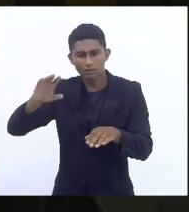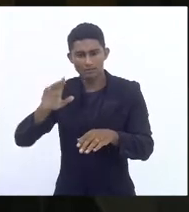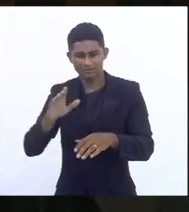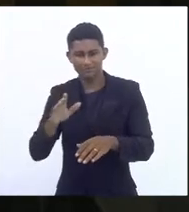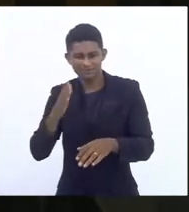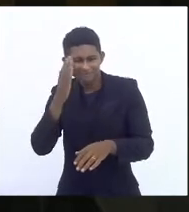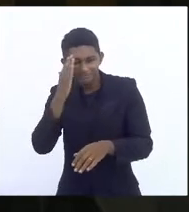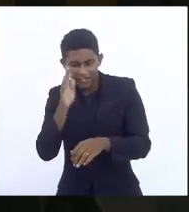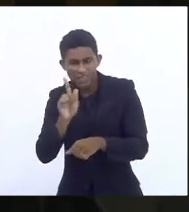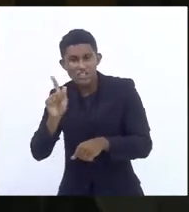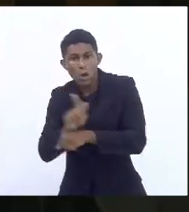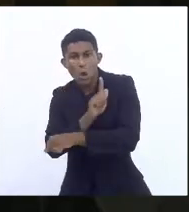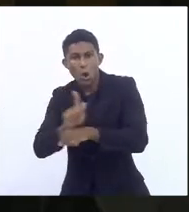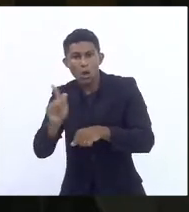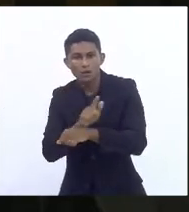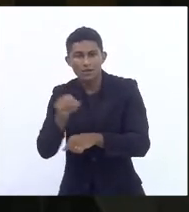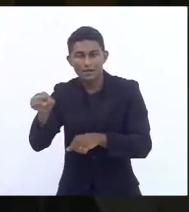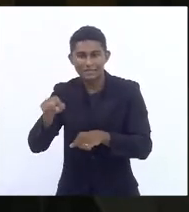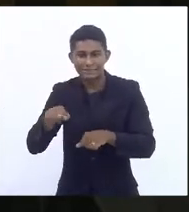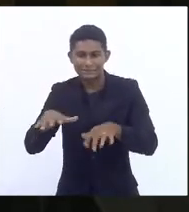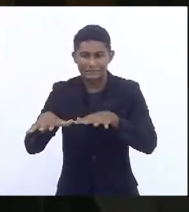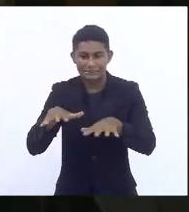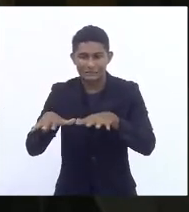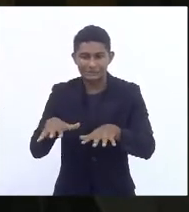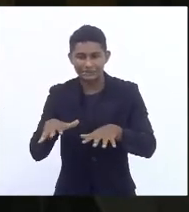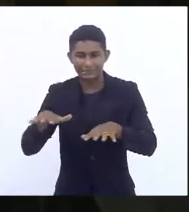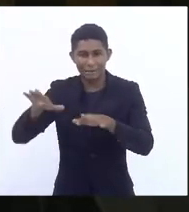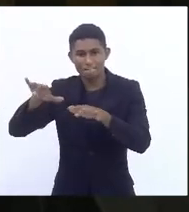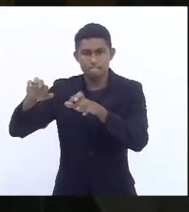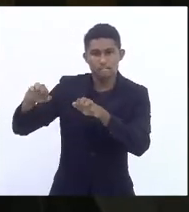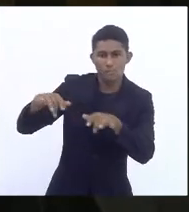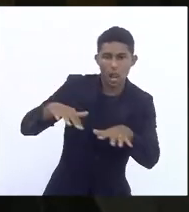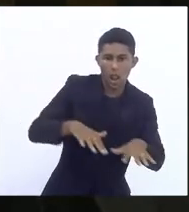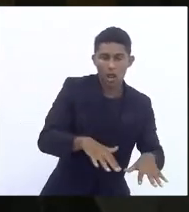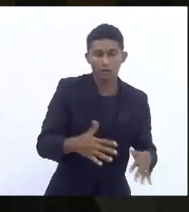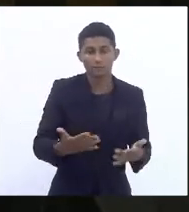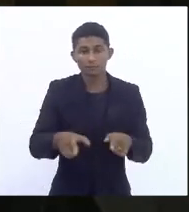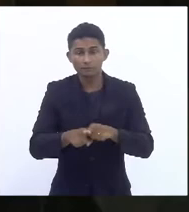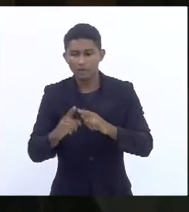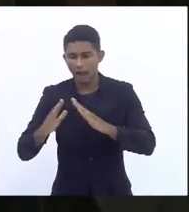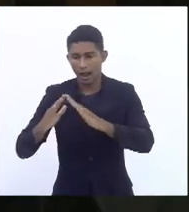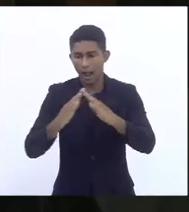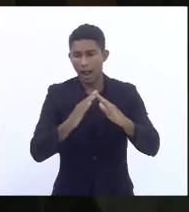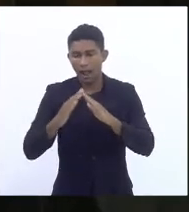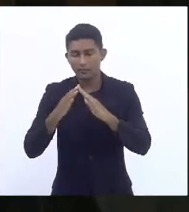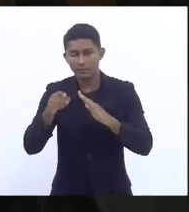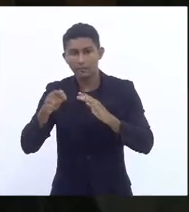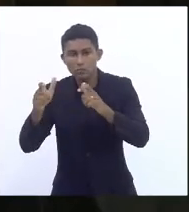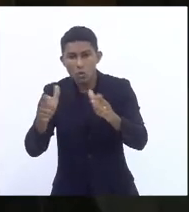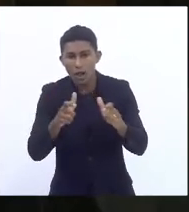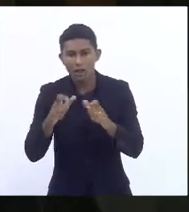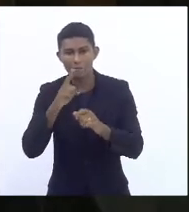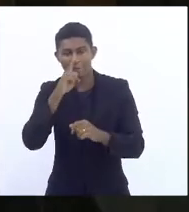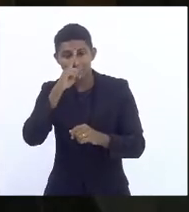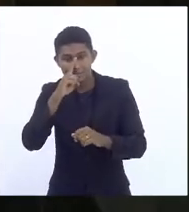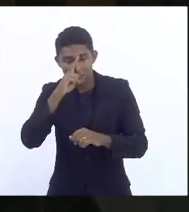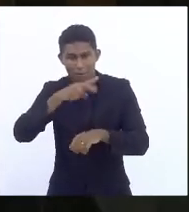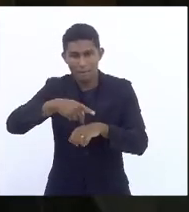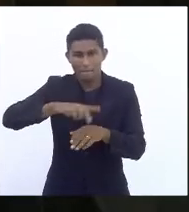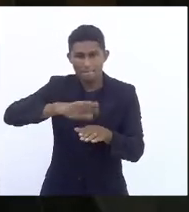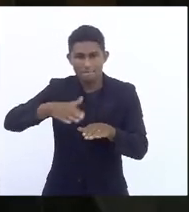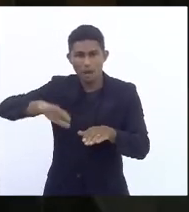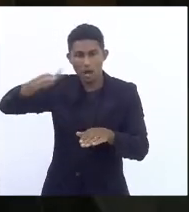instáveis, a habitação em área de risco, o falta de programa de